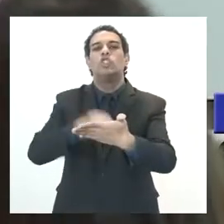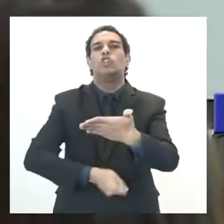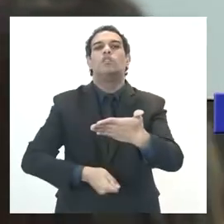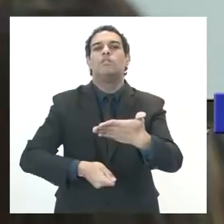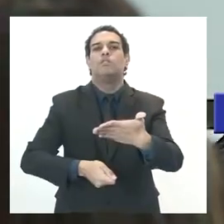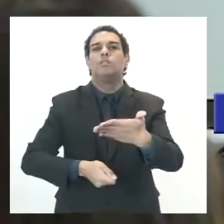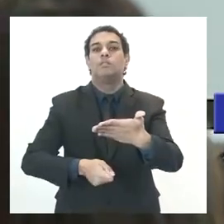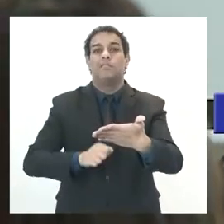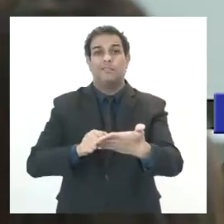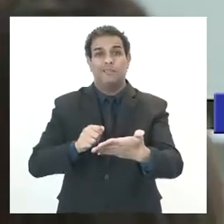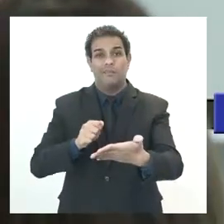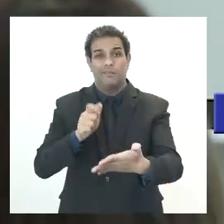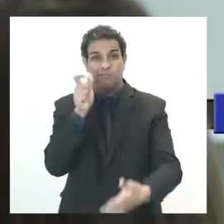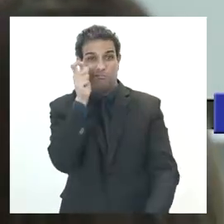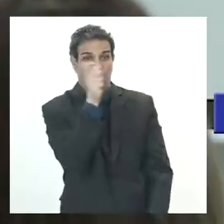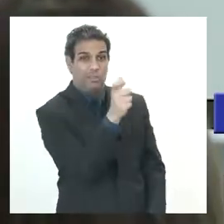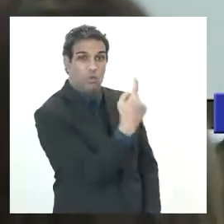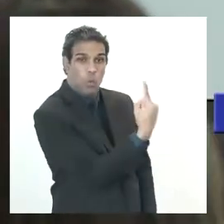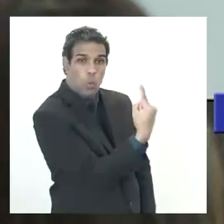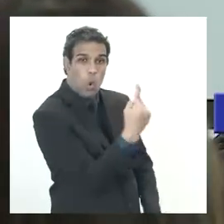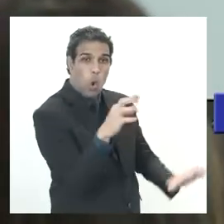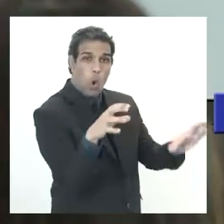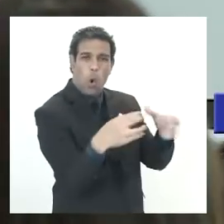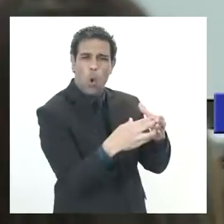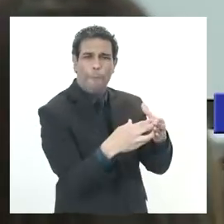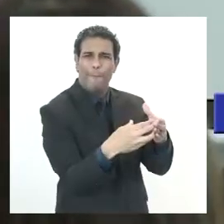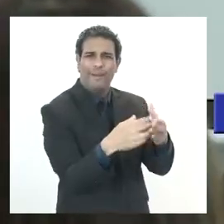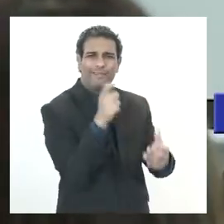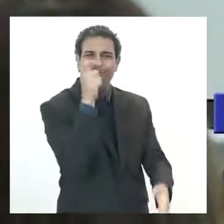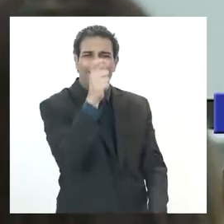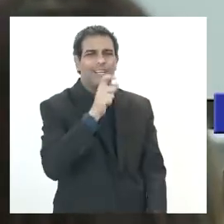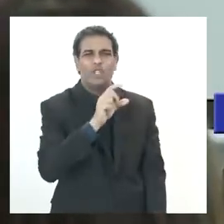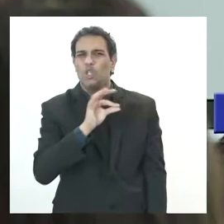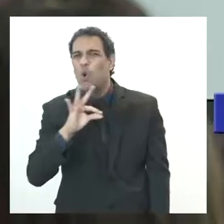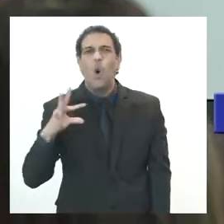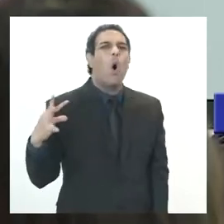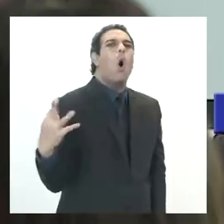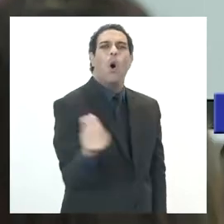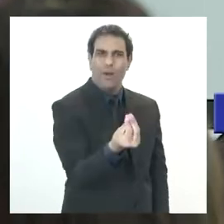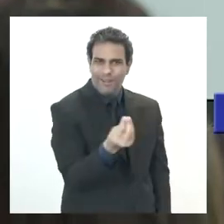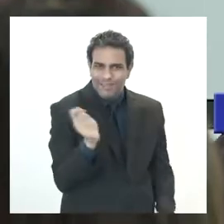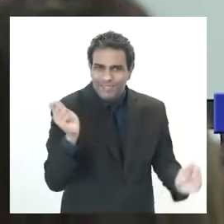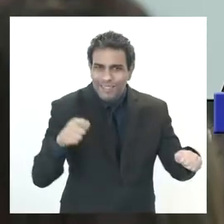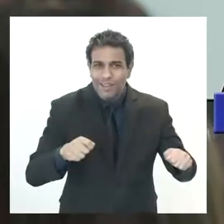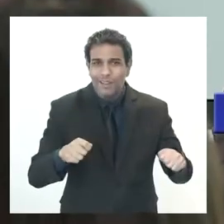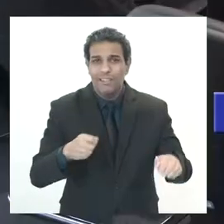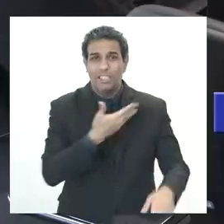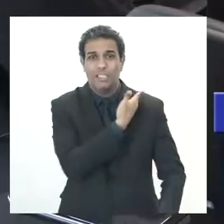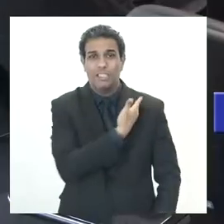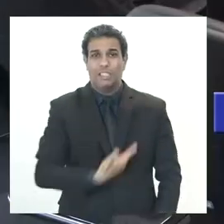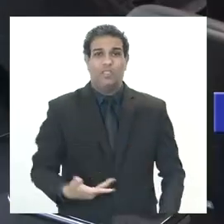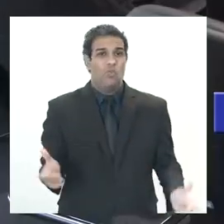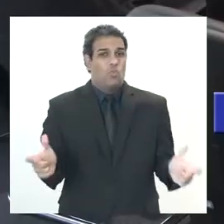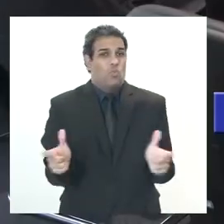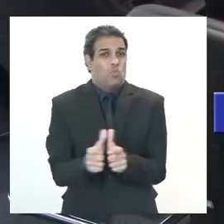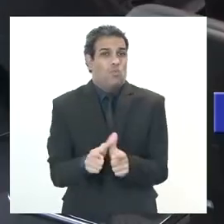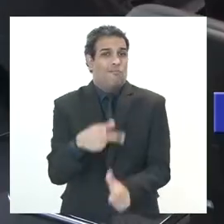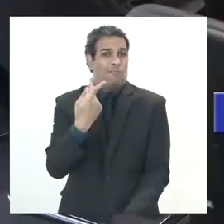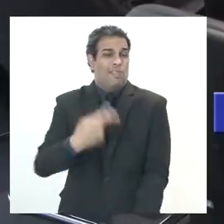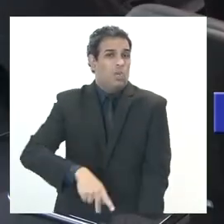não de uma classe especial mas de toda a população porque o estado mínimo ele já está aqui no Rio de